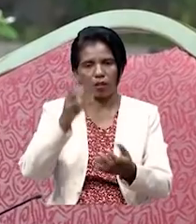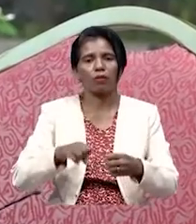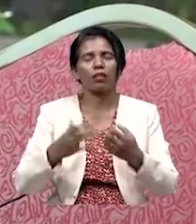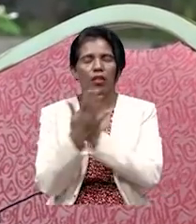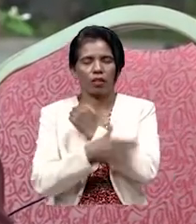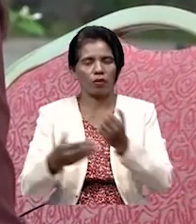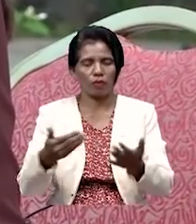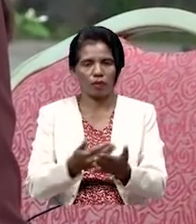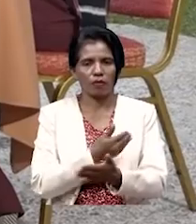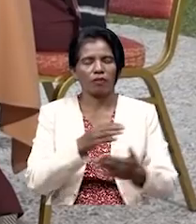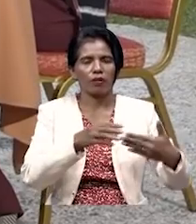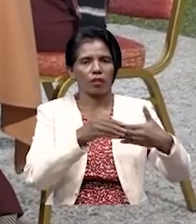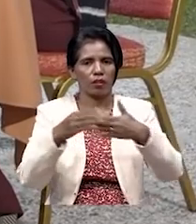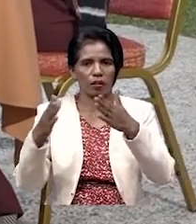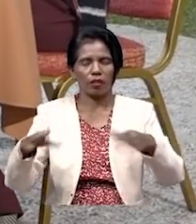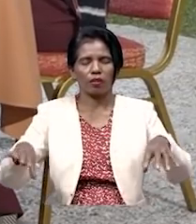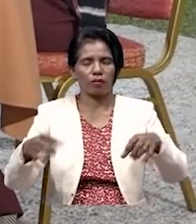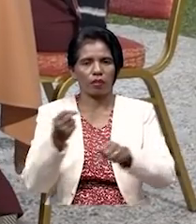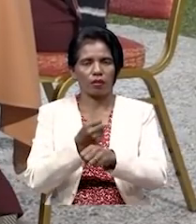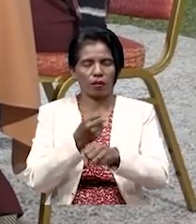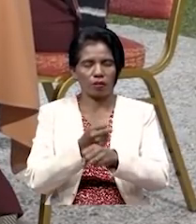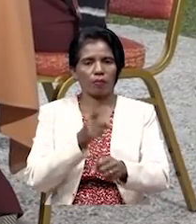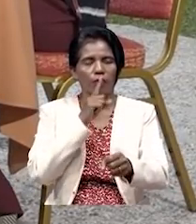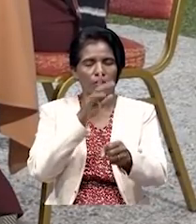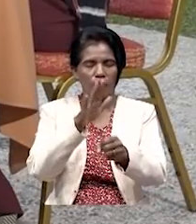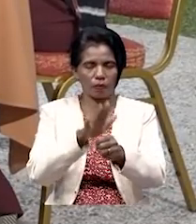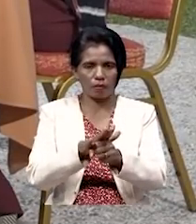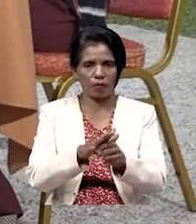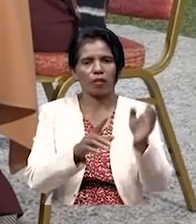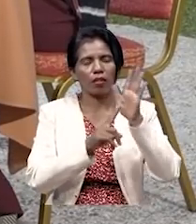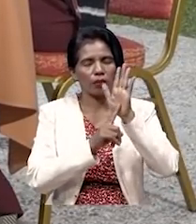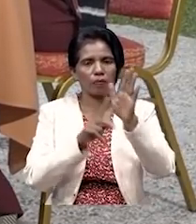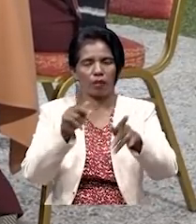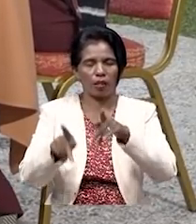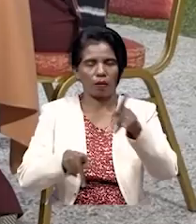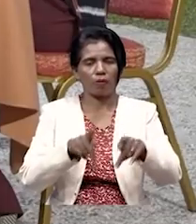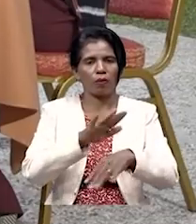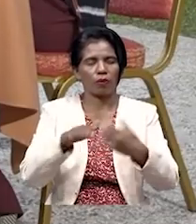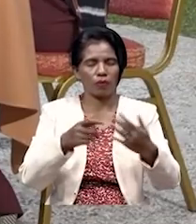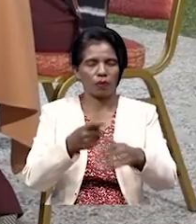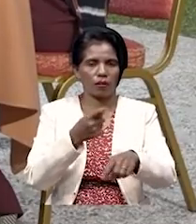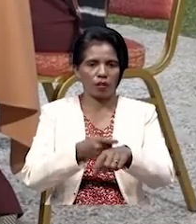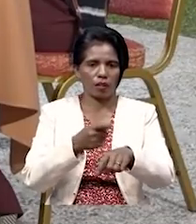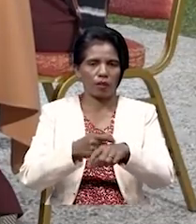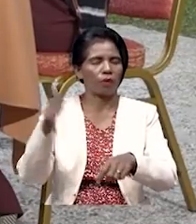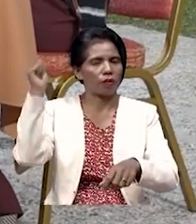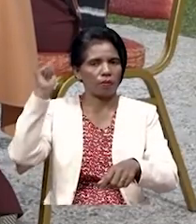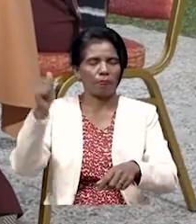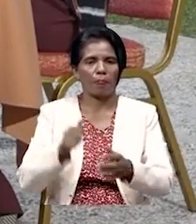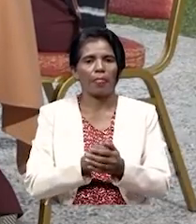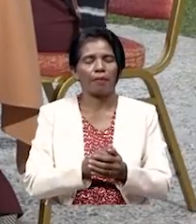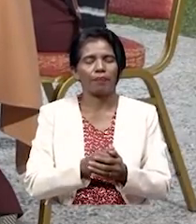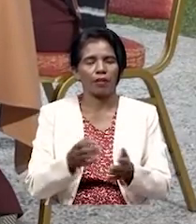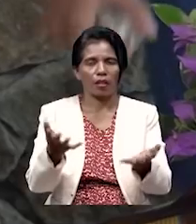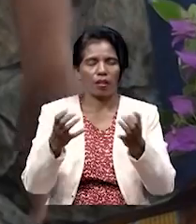dene ni lider sira esforço atu cumpri promesa sirene be hatoba povo e tempo kampanya. Tambane, Najwa Shihab akara